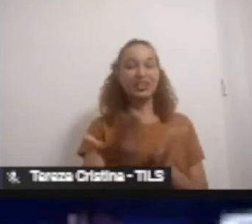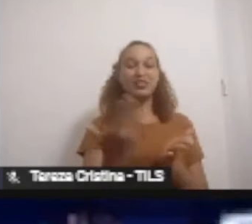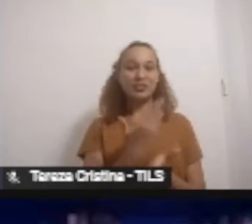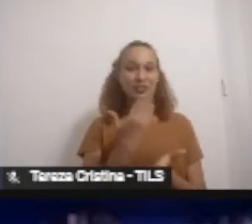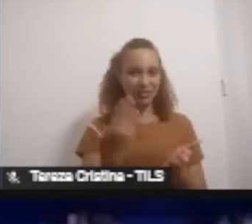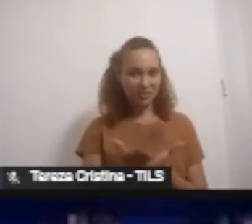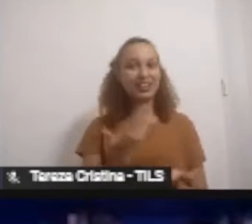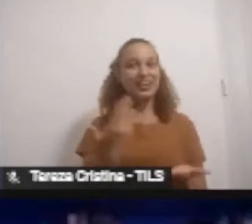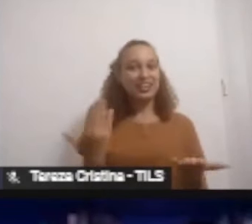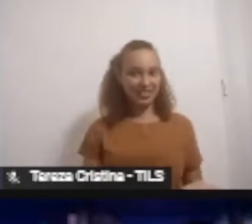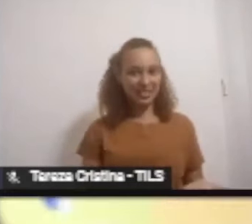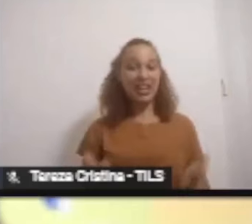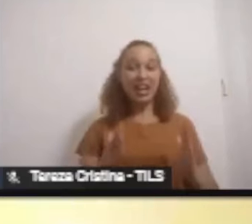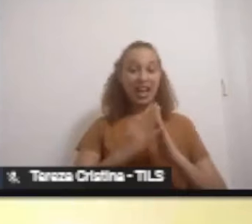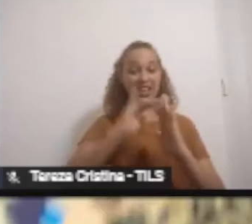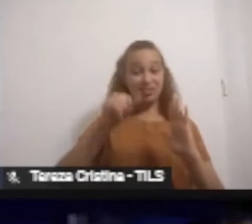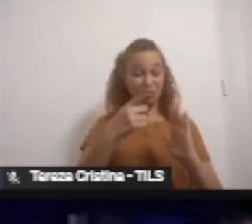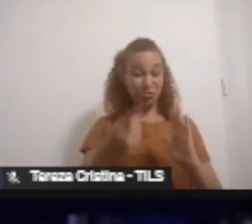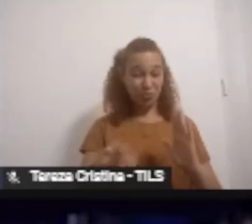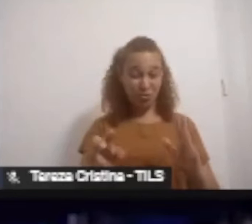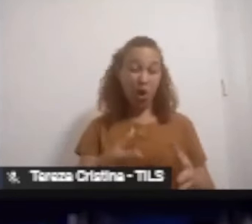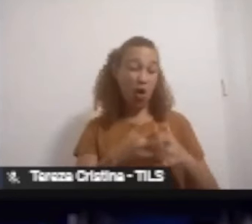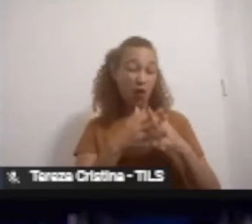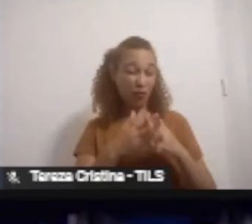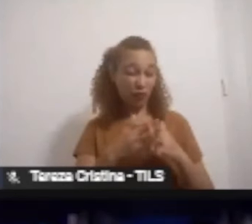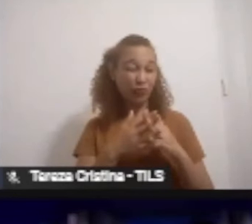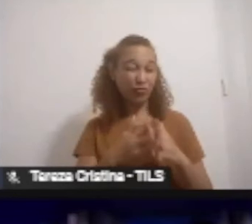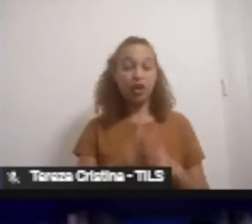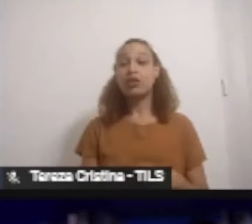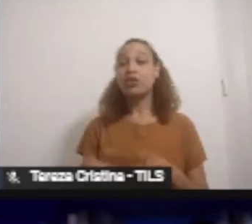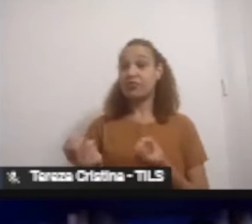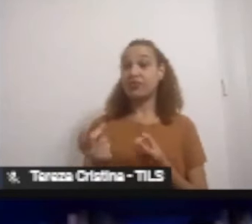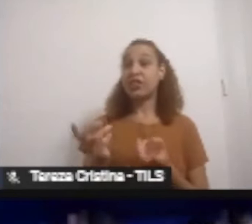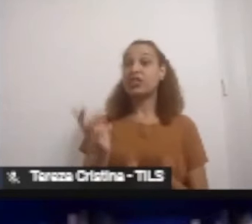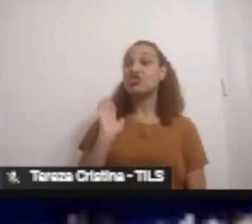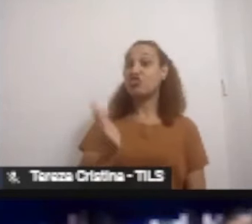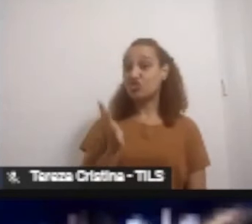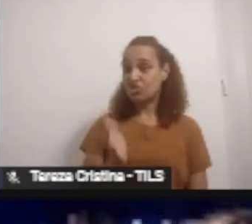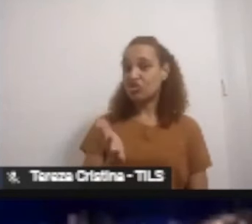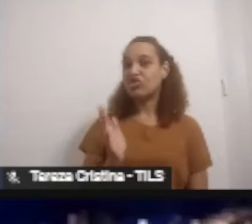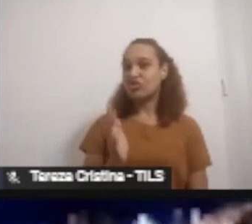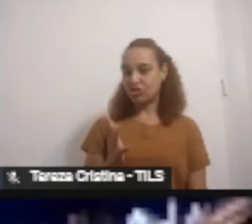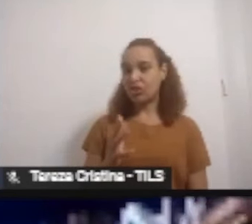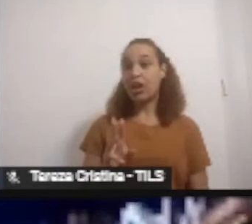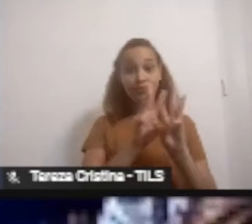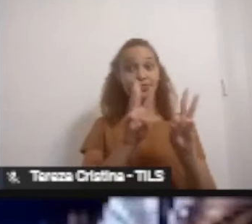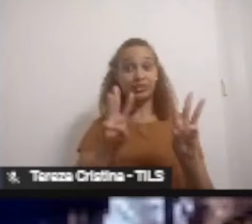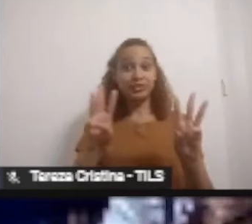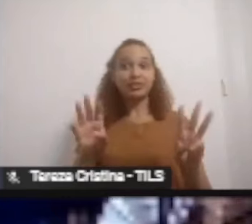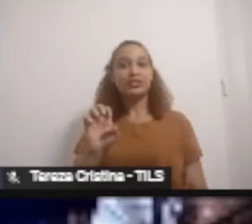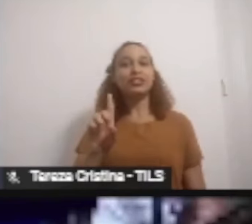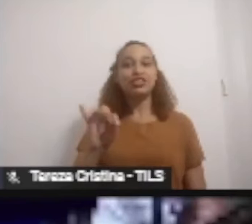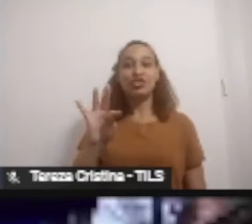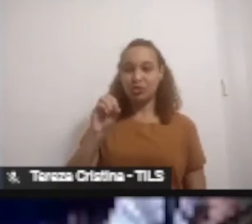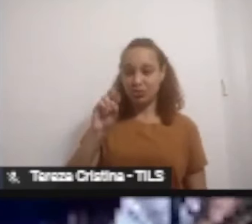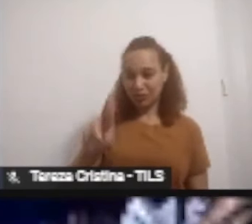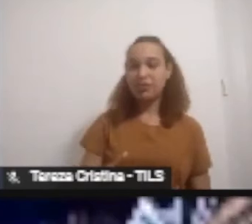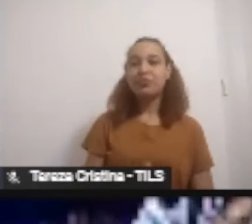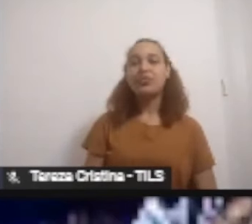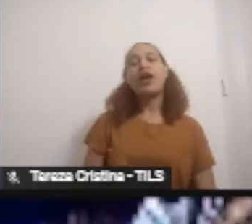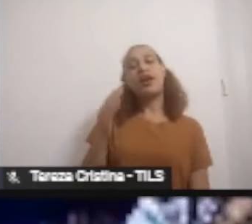lembrando aqui, Confusão na Casa de João, que já está à venda lá no site da editora Caqui. Quero agradecer a Tereza Cristina e a